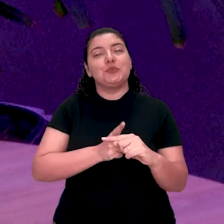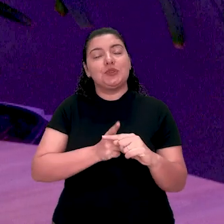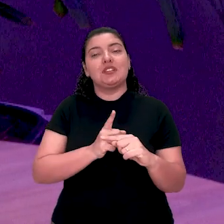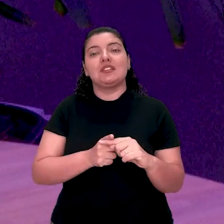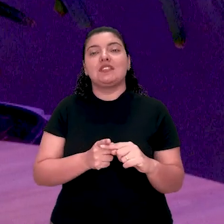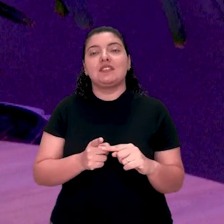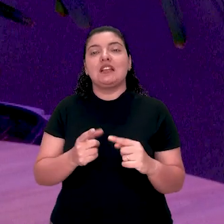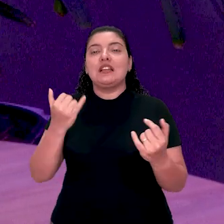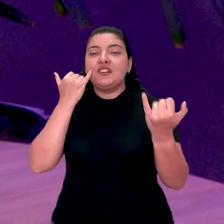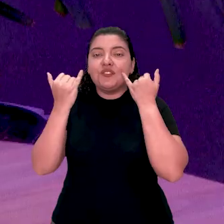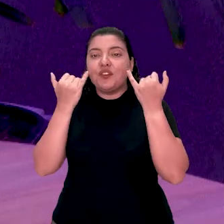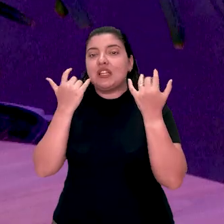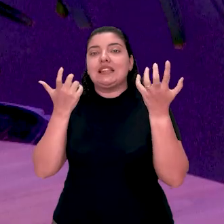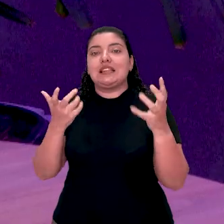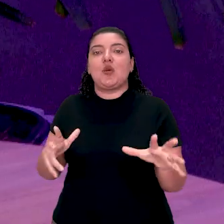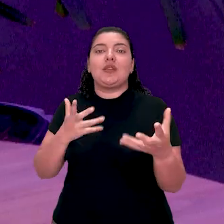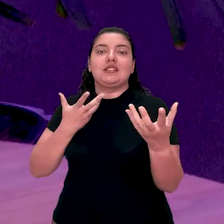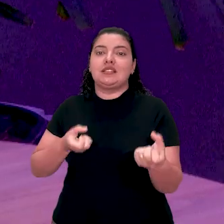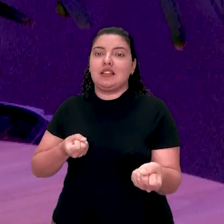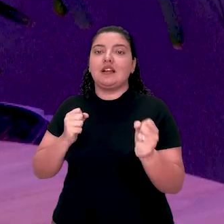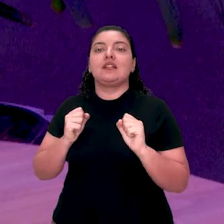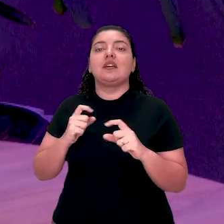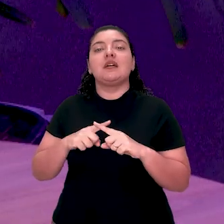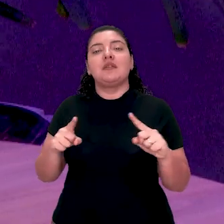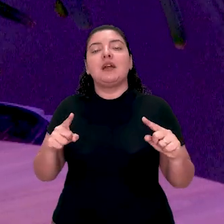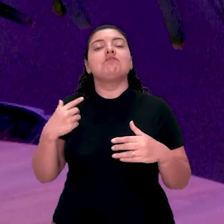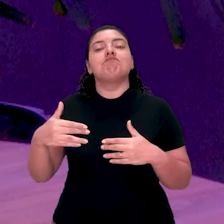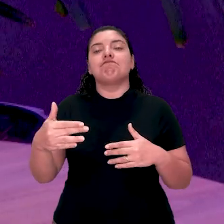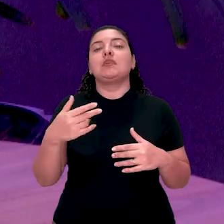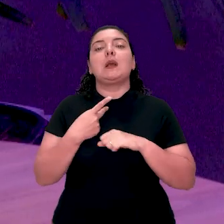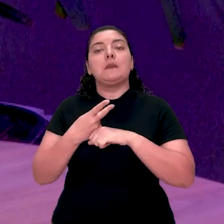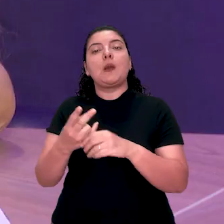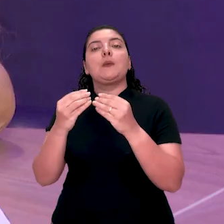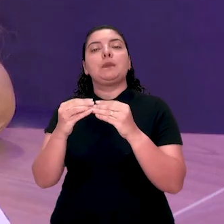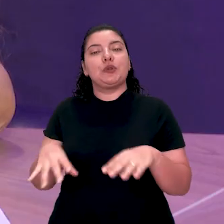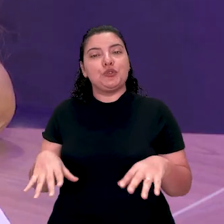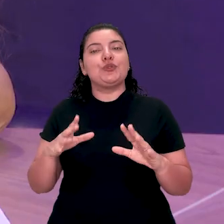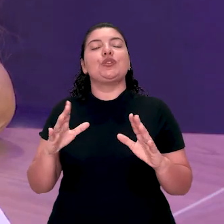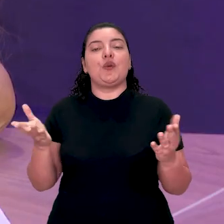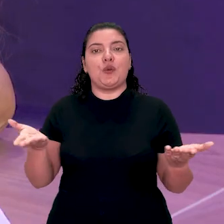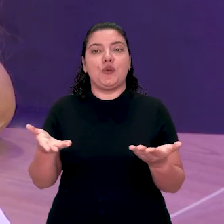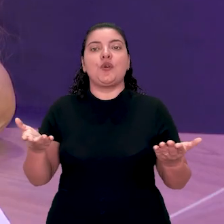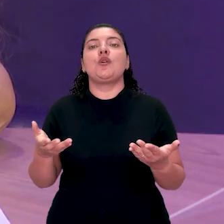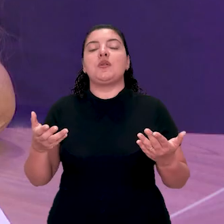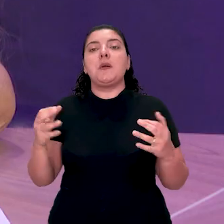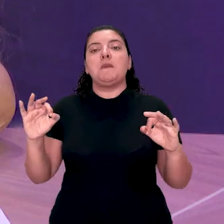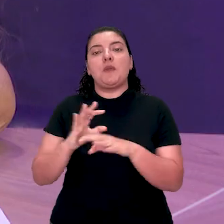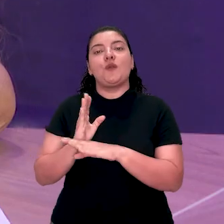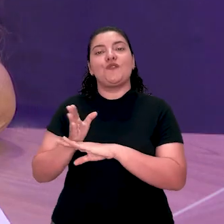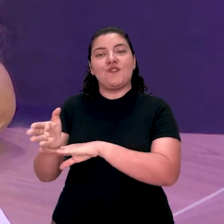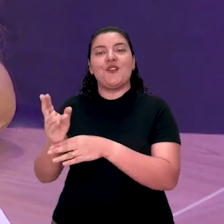de uma informação que ela não quis aceitar, né? Mas que ela depois tinha corrido atrás do prejuízo. Sim. E que hoje ele já estava pronto para ir